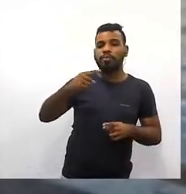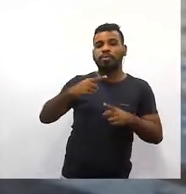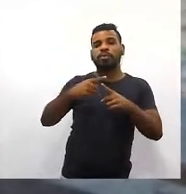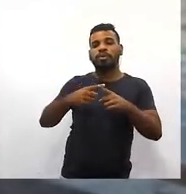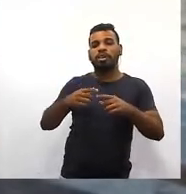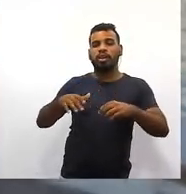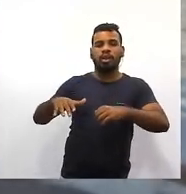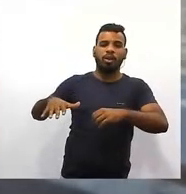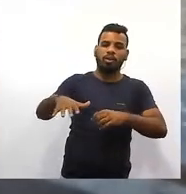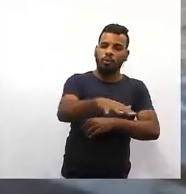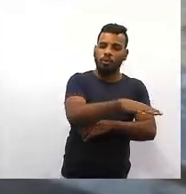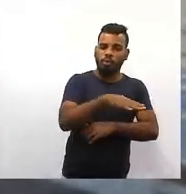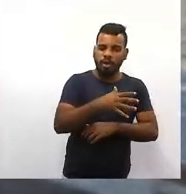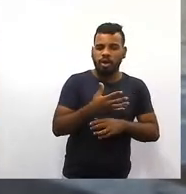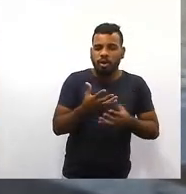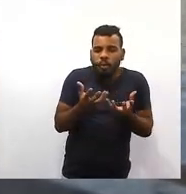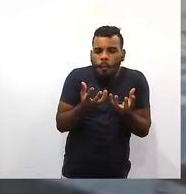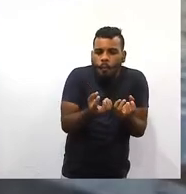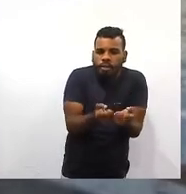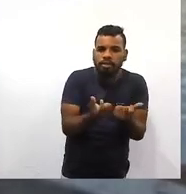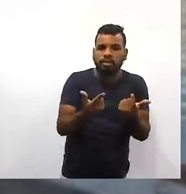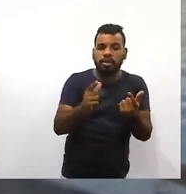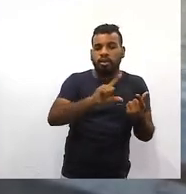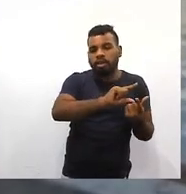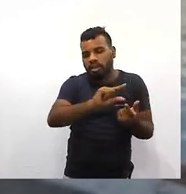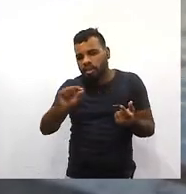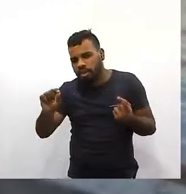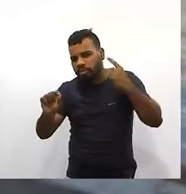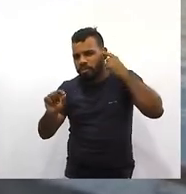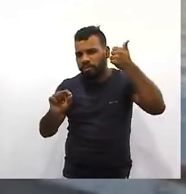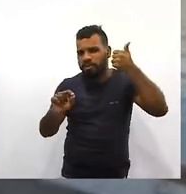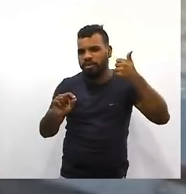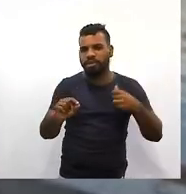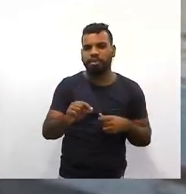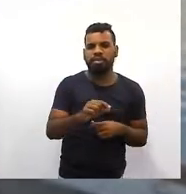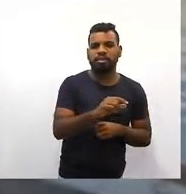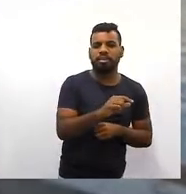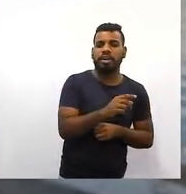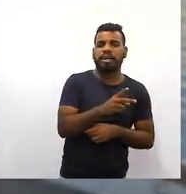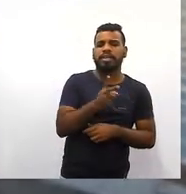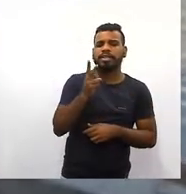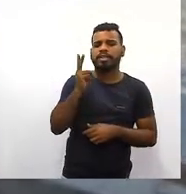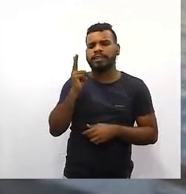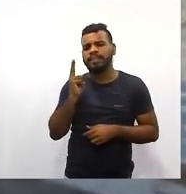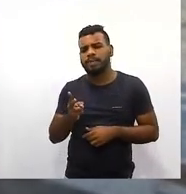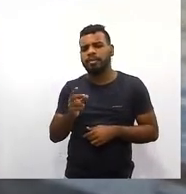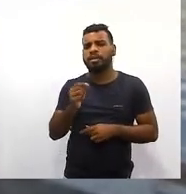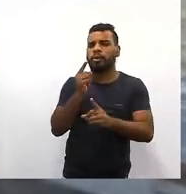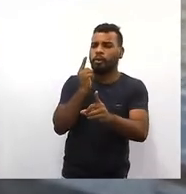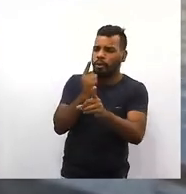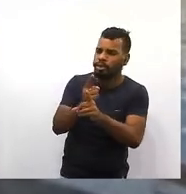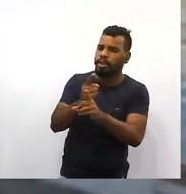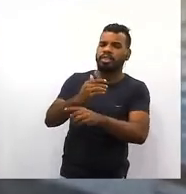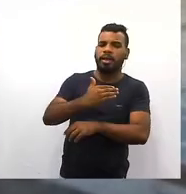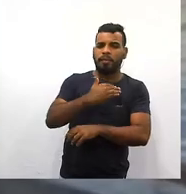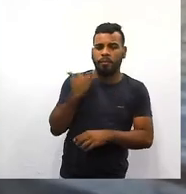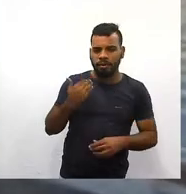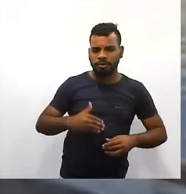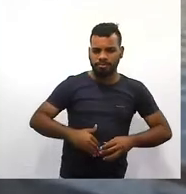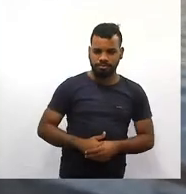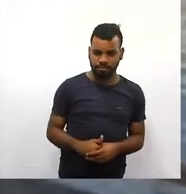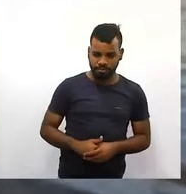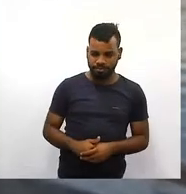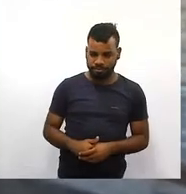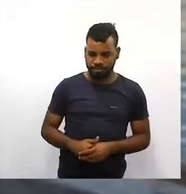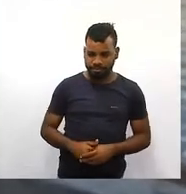Ok? Então essa retirada, esse caminho de Severino é sempre se deparando com a morte. Vamos ler mais um